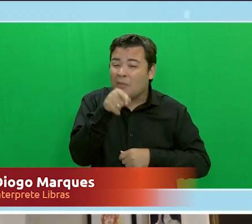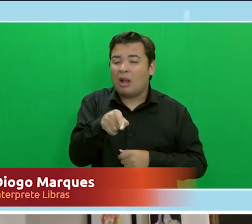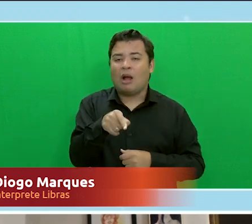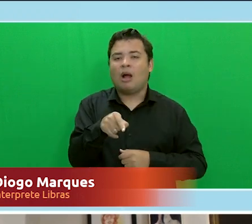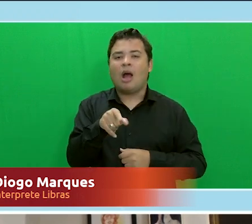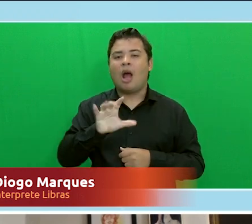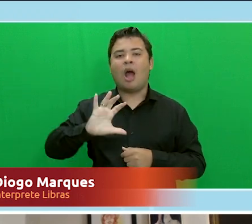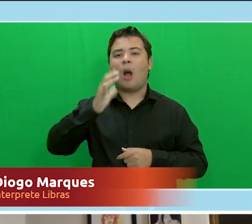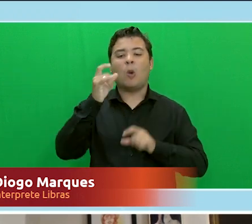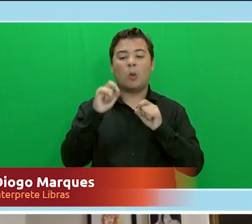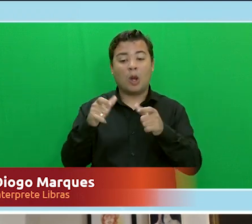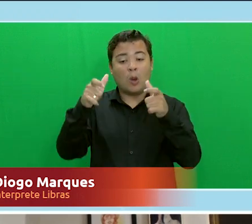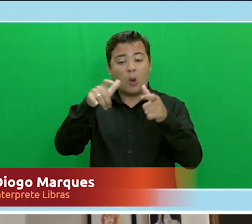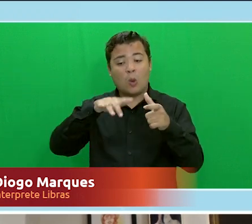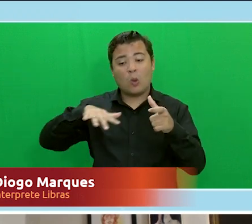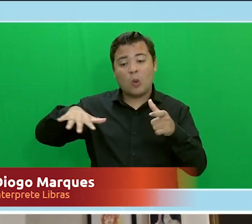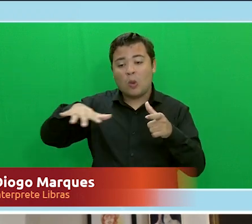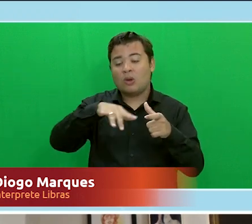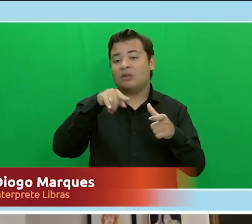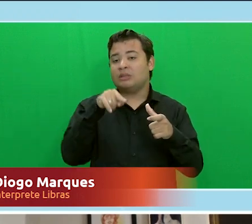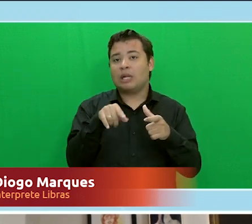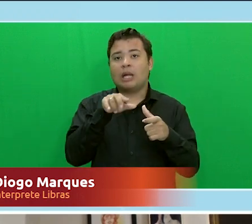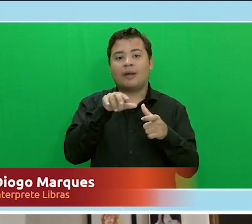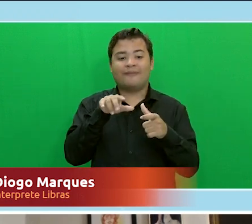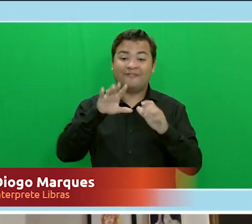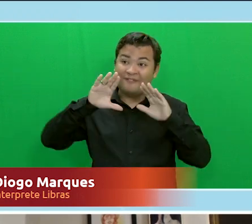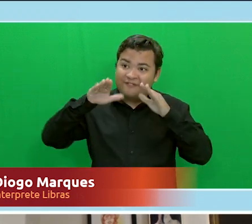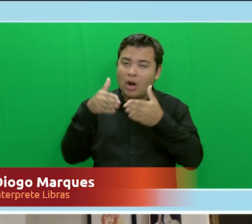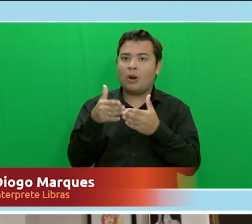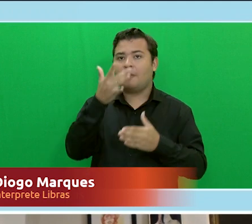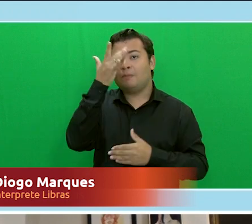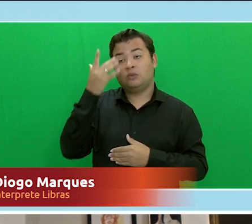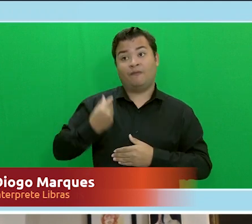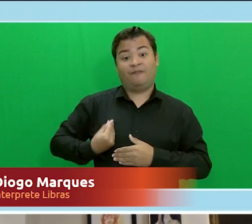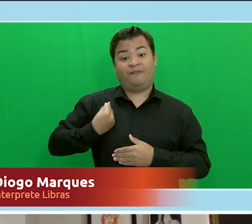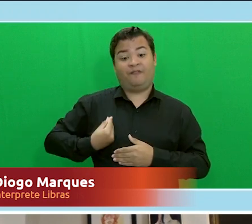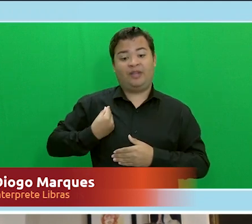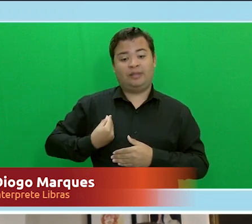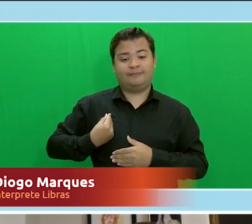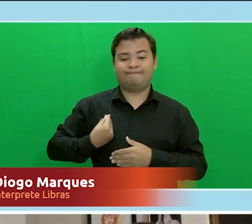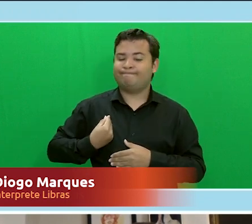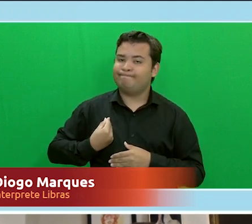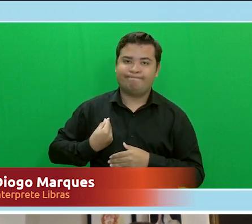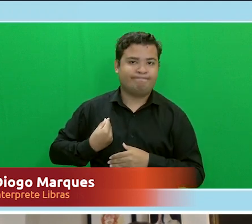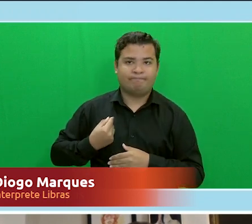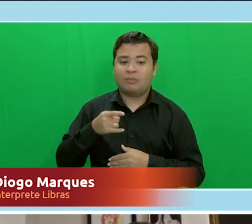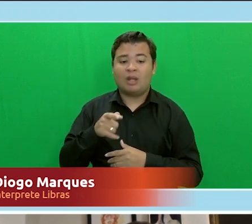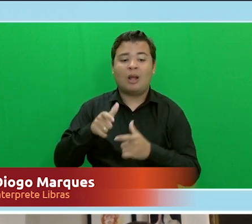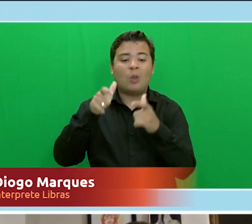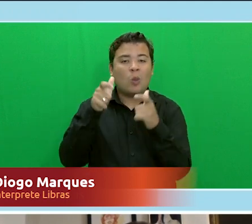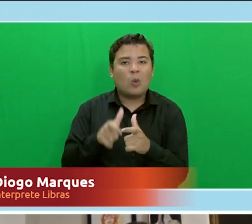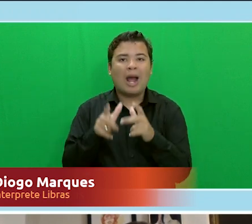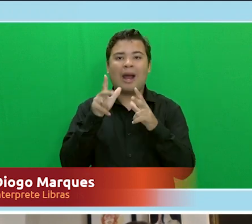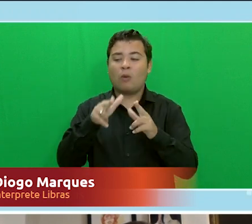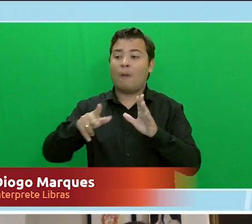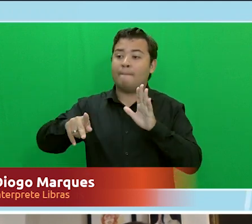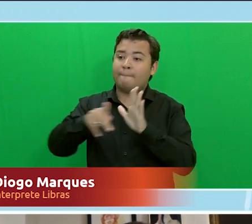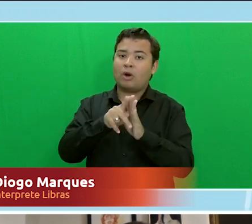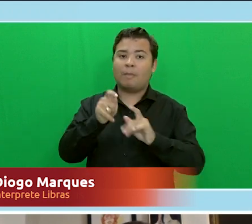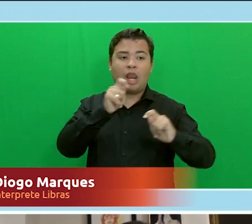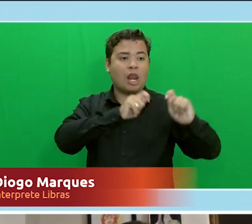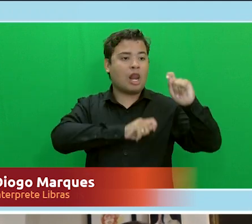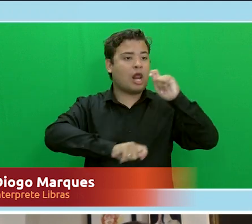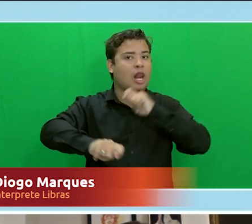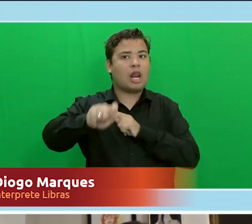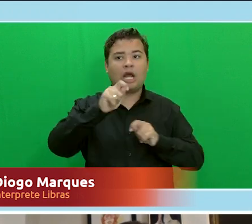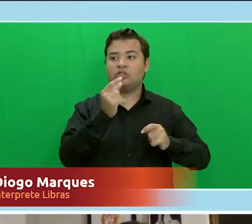transforma, o espaço, ele vira um espaço não para as pessoas, mas um espaço mercadoria. Ele